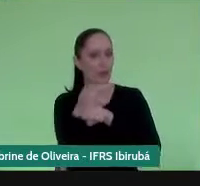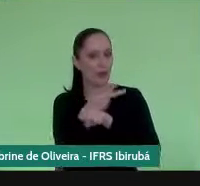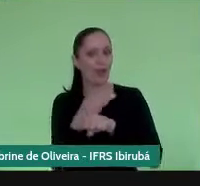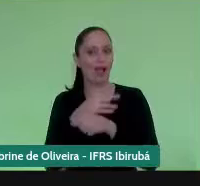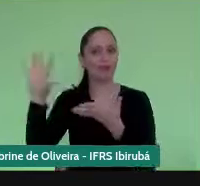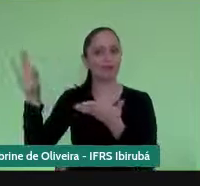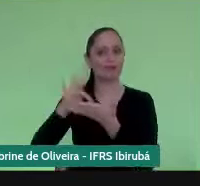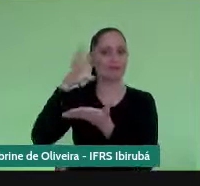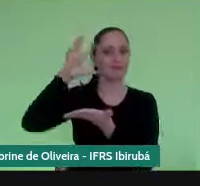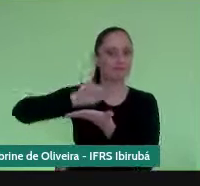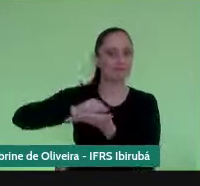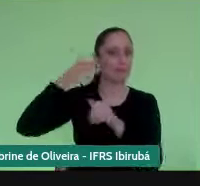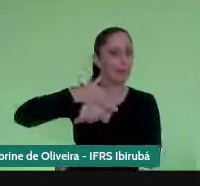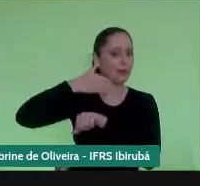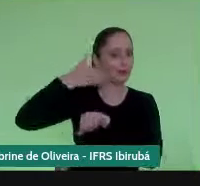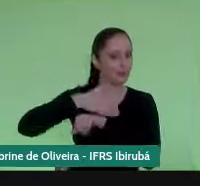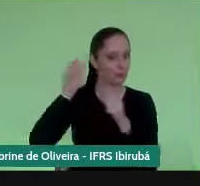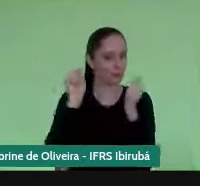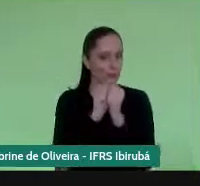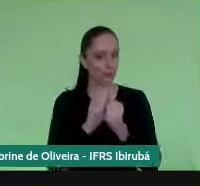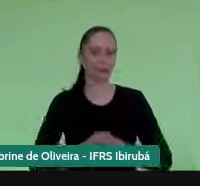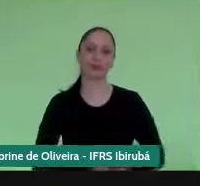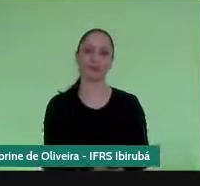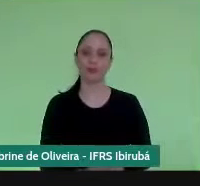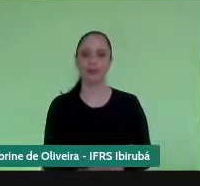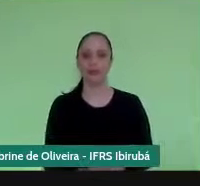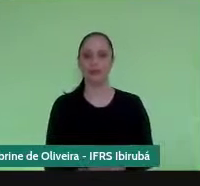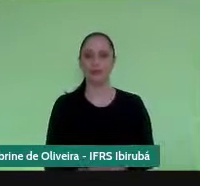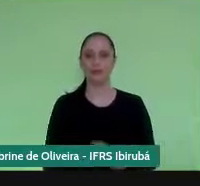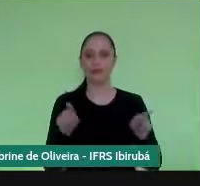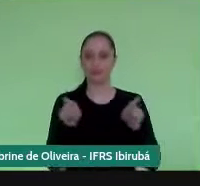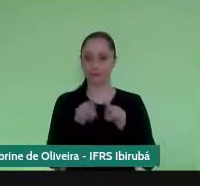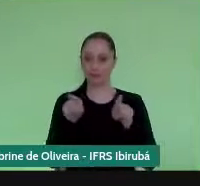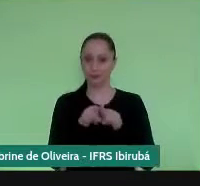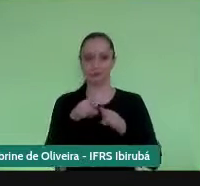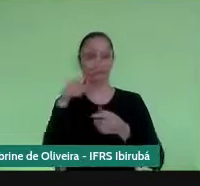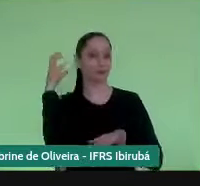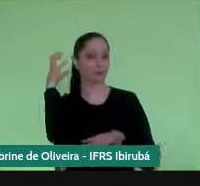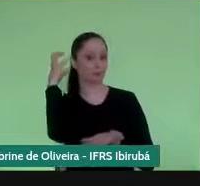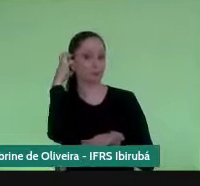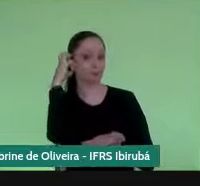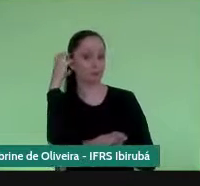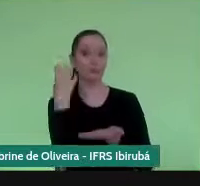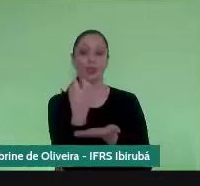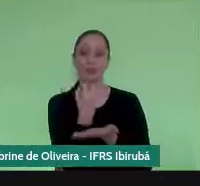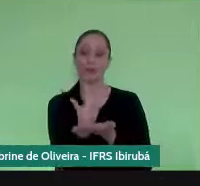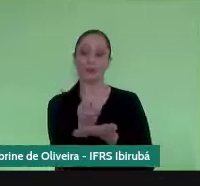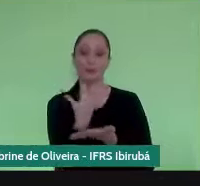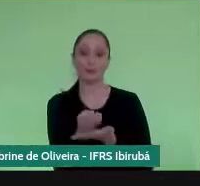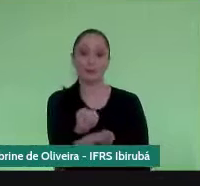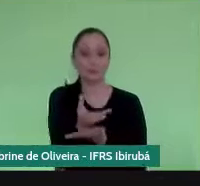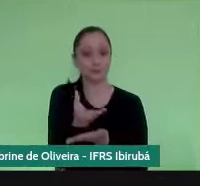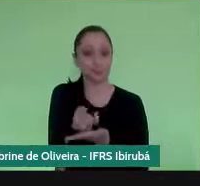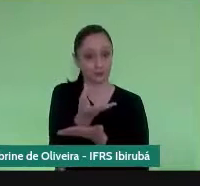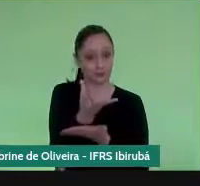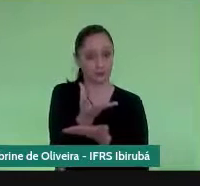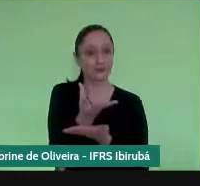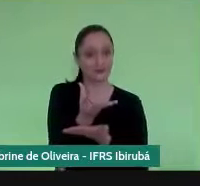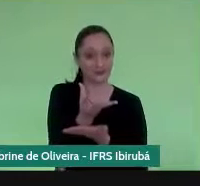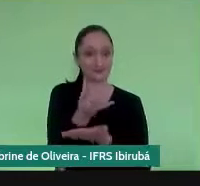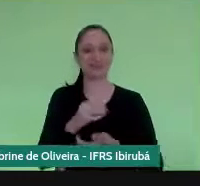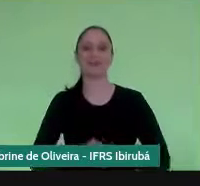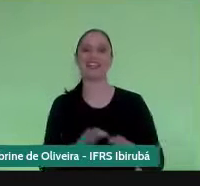participem. Nós temos também, então, o canal de podcast em diferentes plataformas. O espaço